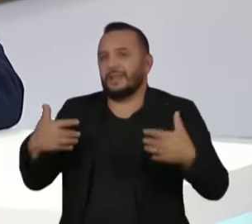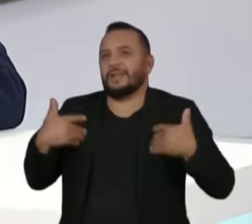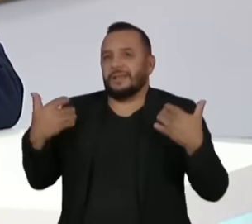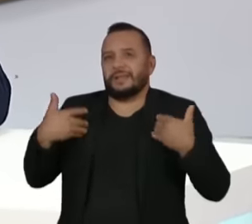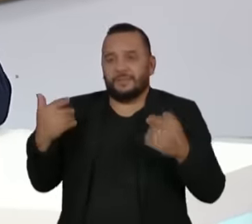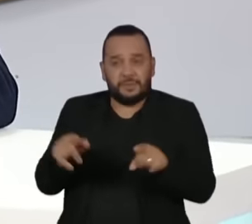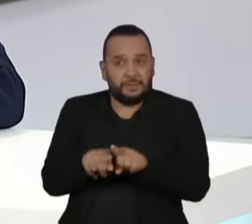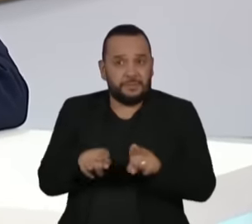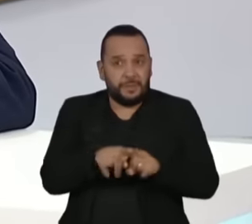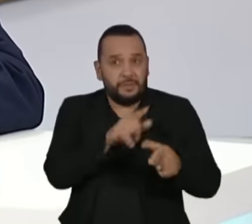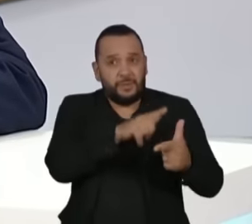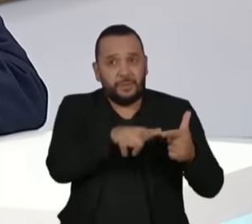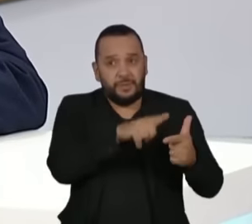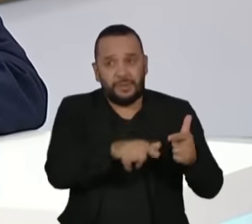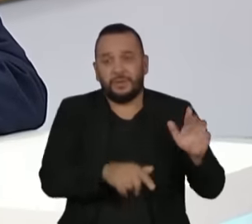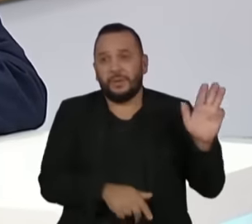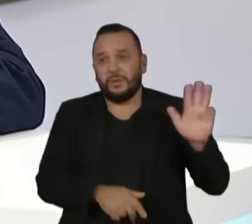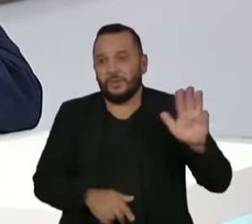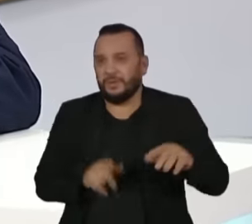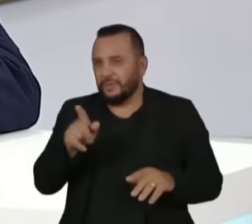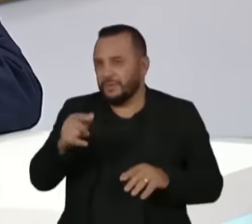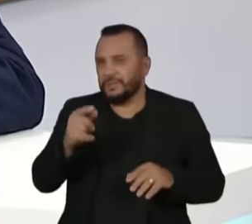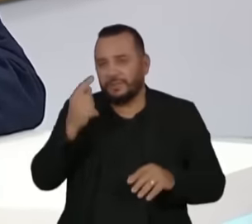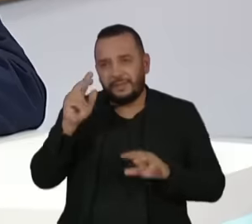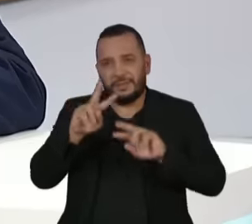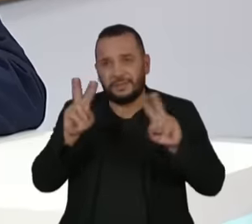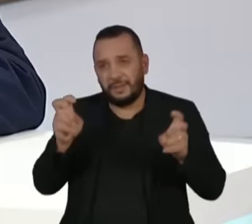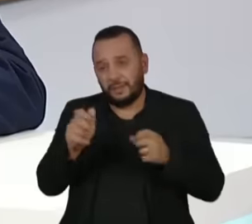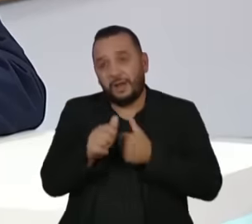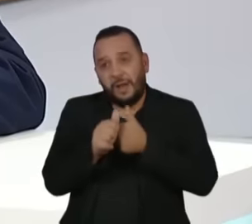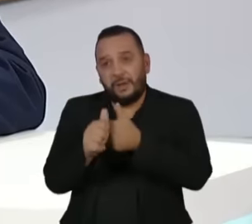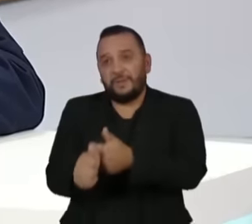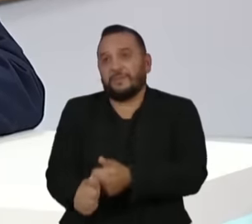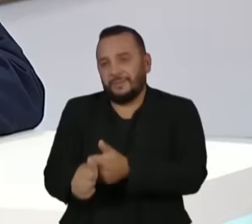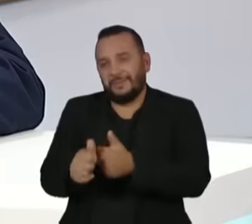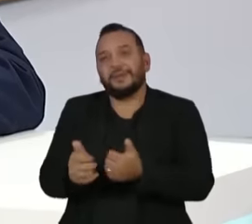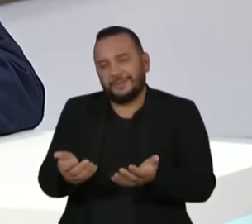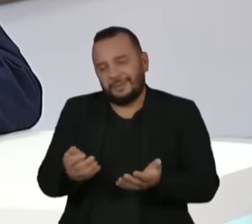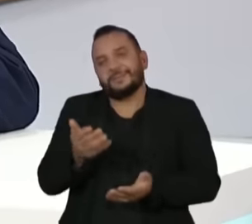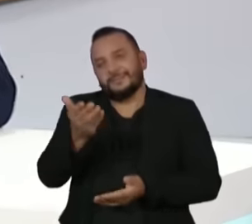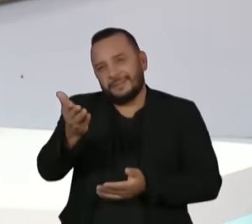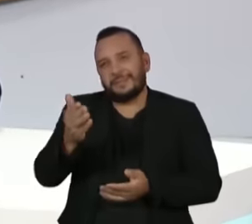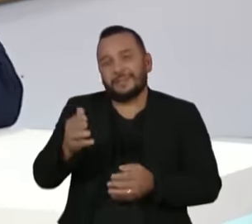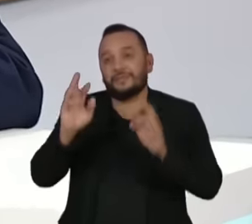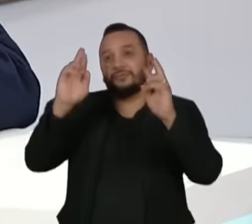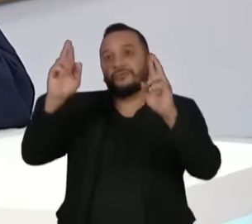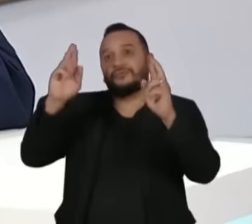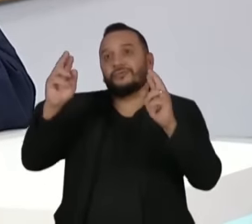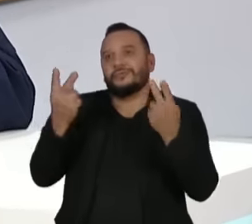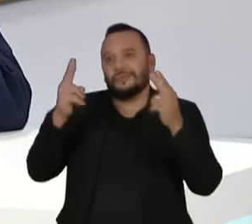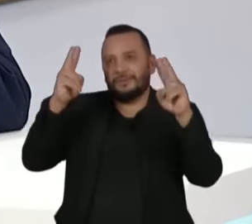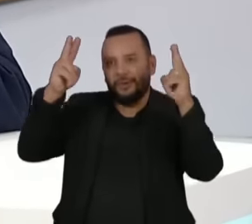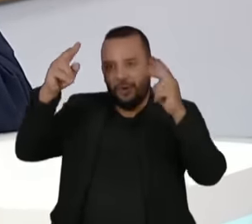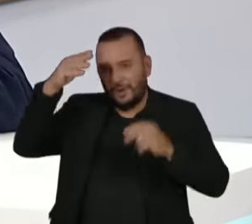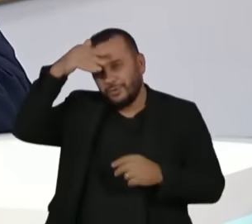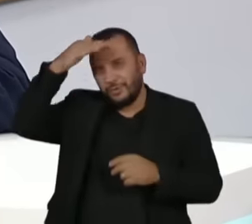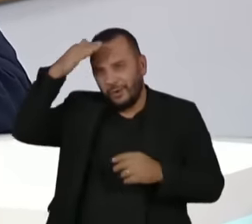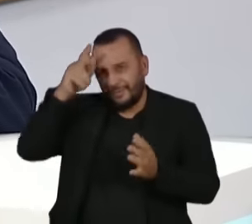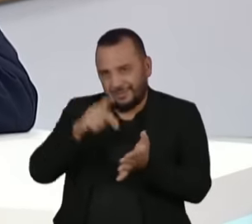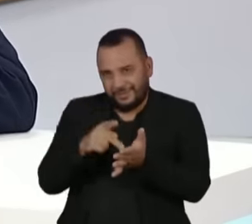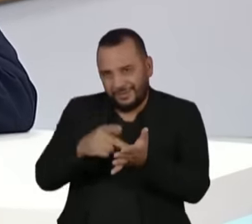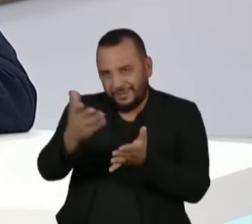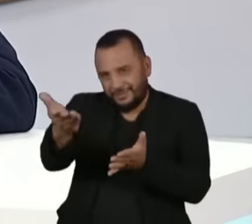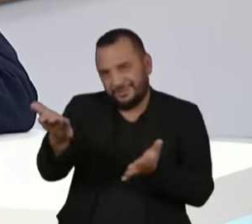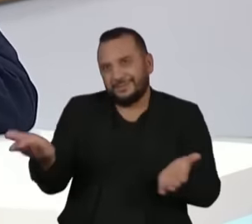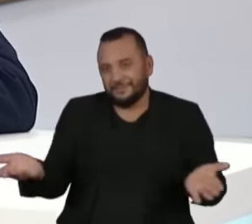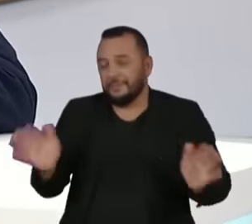por exemplo. Esse é um tema que vocês acompanham de perto, estão torcendo muito pela vitória do Trump, obviamente, né? Qual é o impacto real que isso